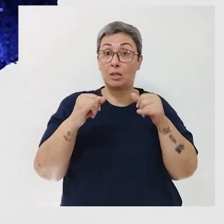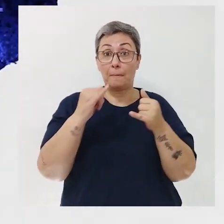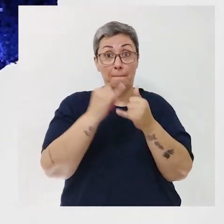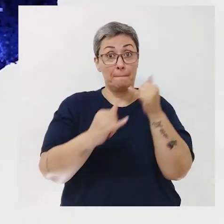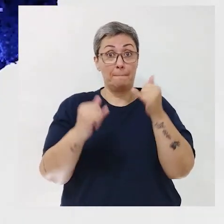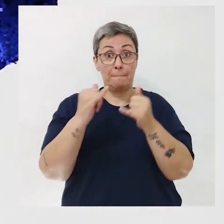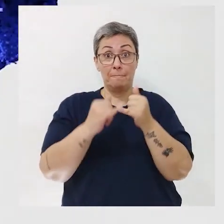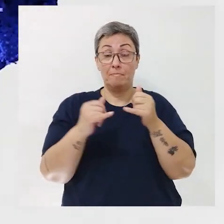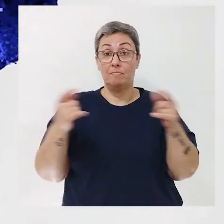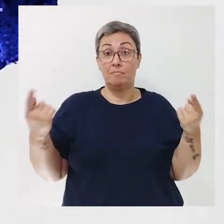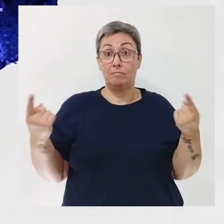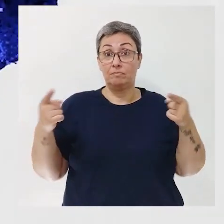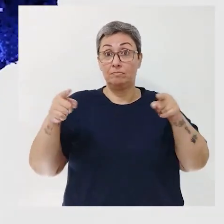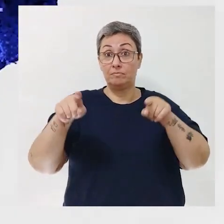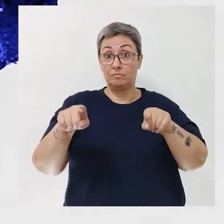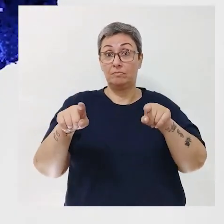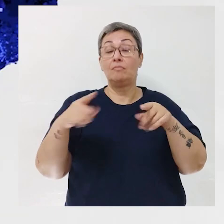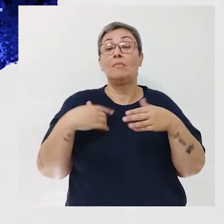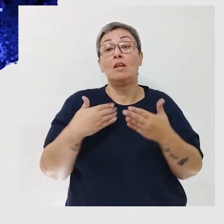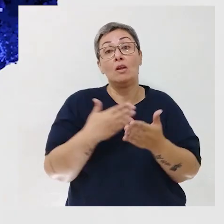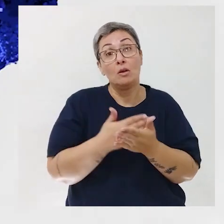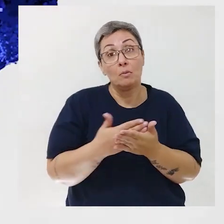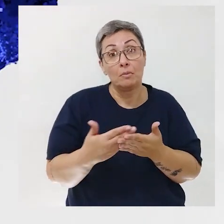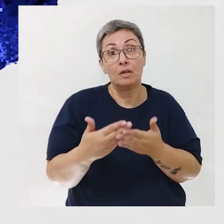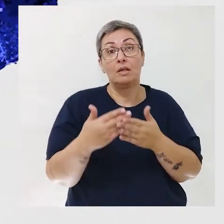são parecidas. Os serviços